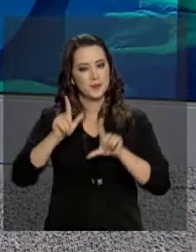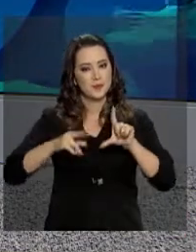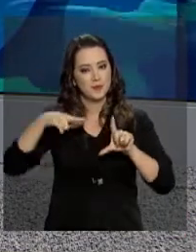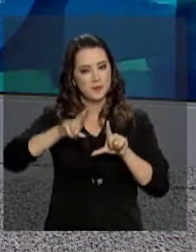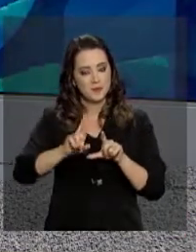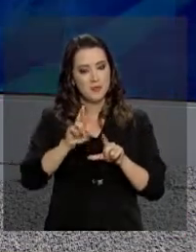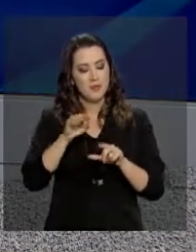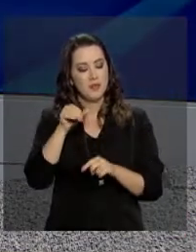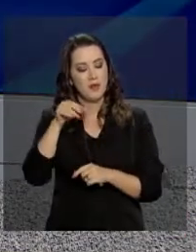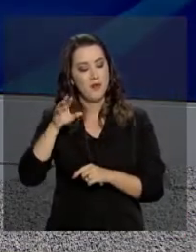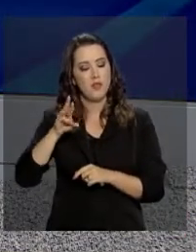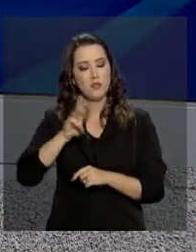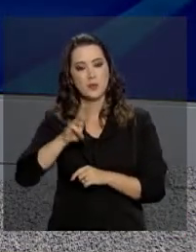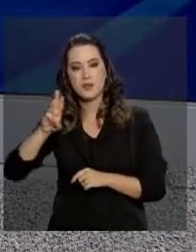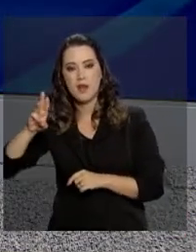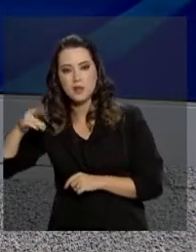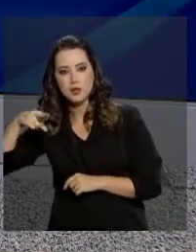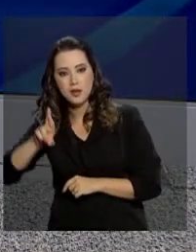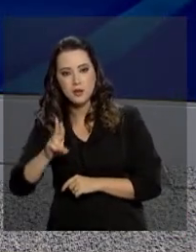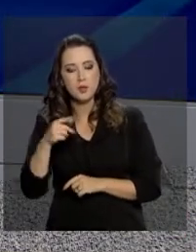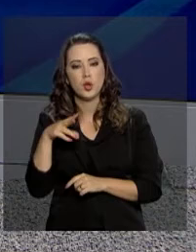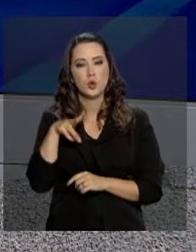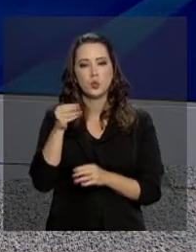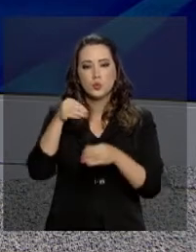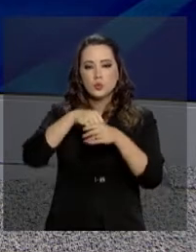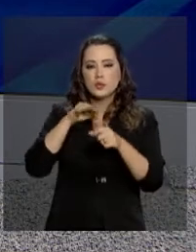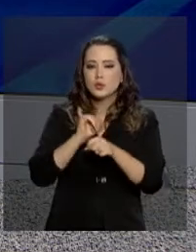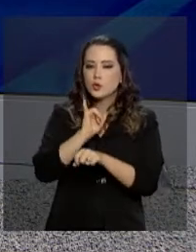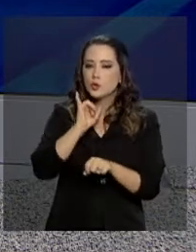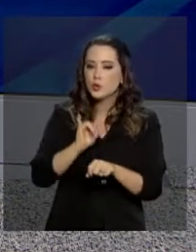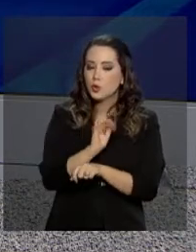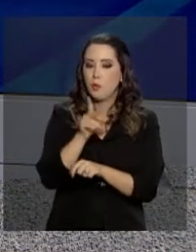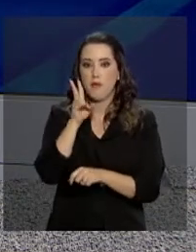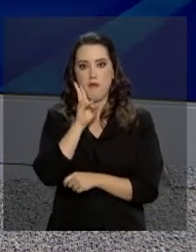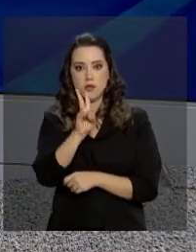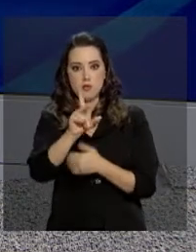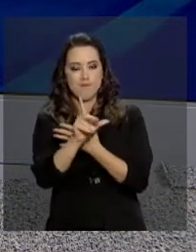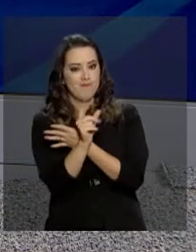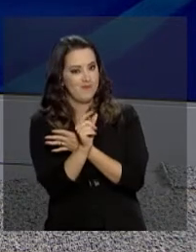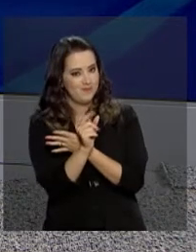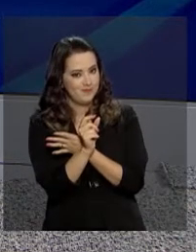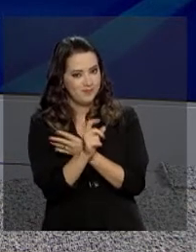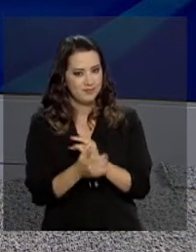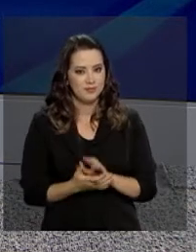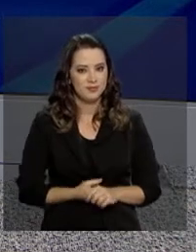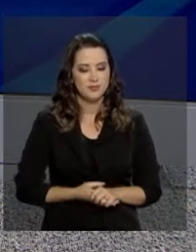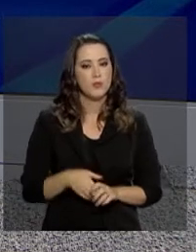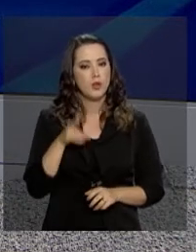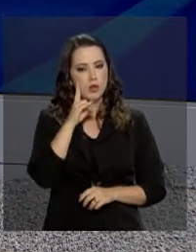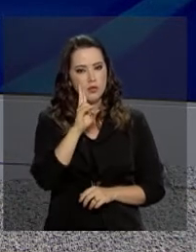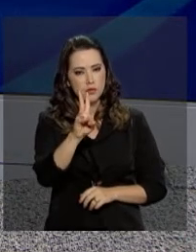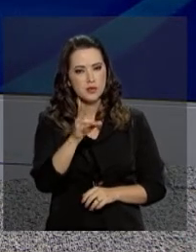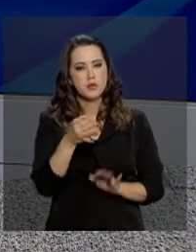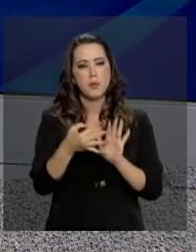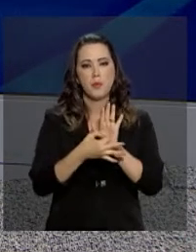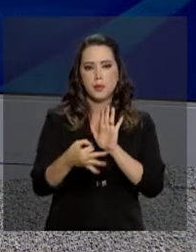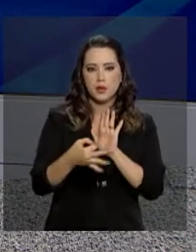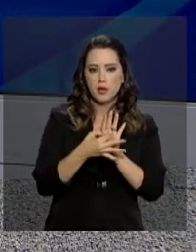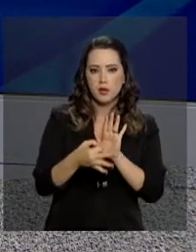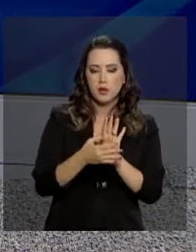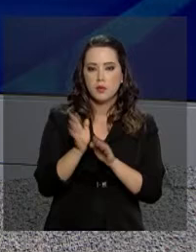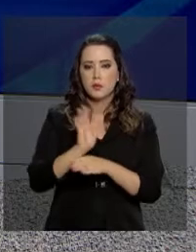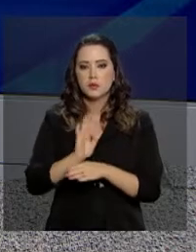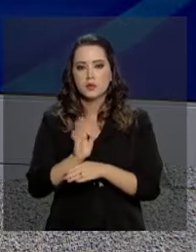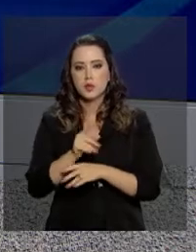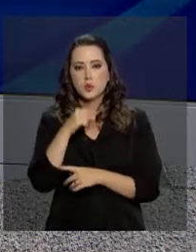NBR e todas as reportagens estão em nosso canal no YouTube. Acesse também o nosso perfil no Twitter e você pode mandar suas